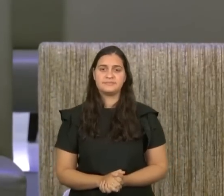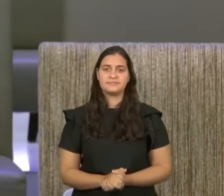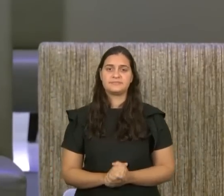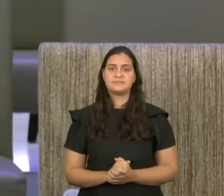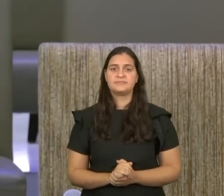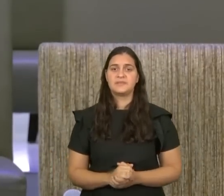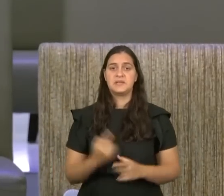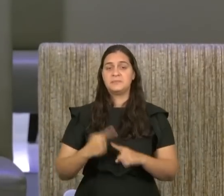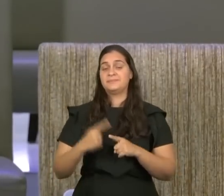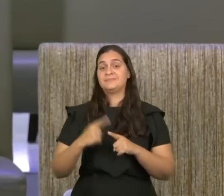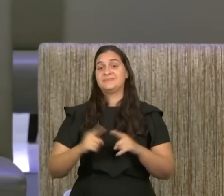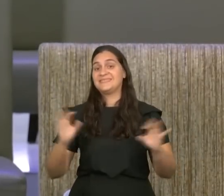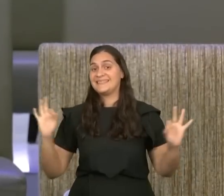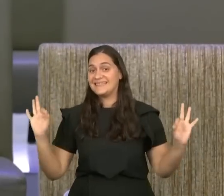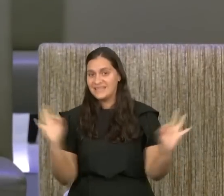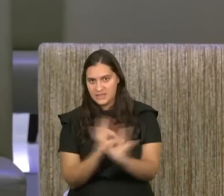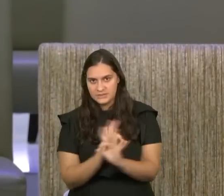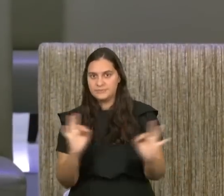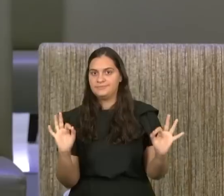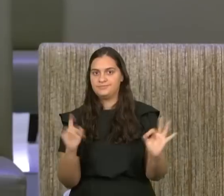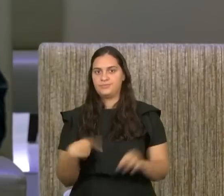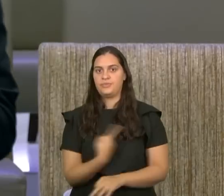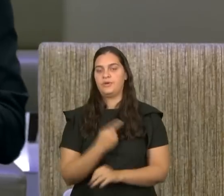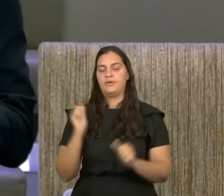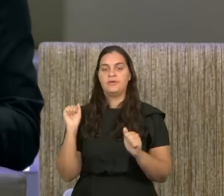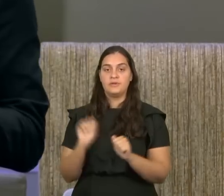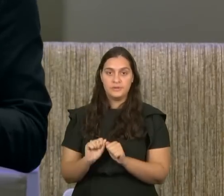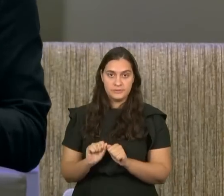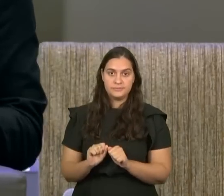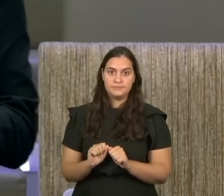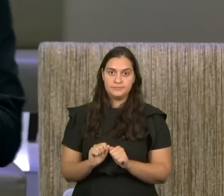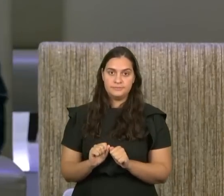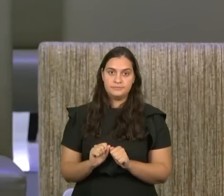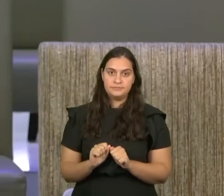porque nada que fazemos